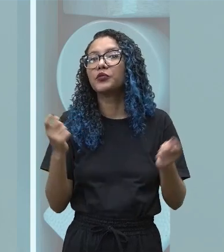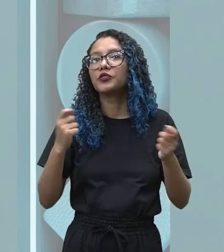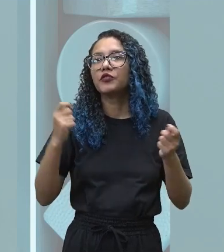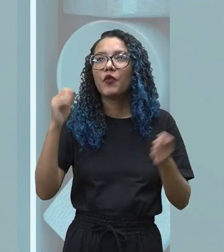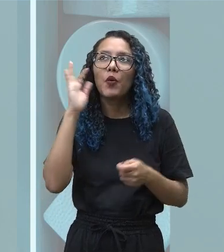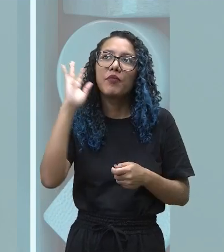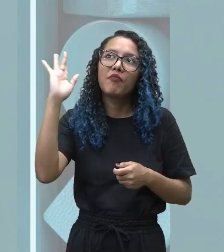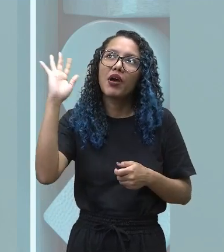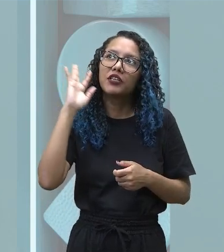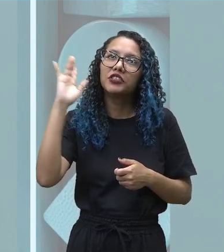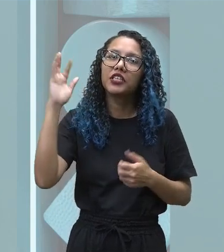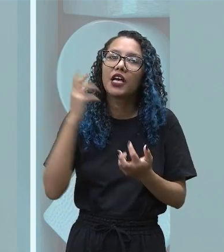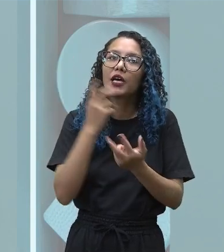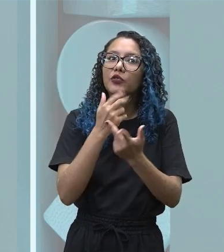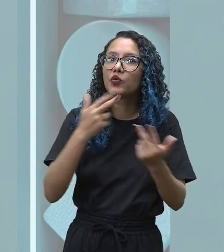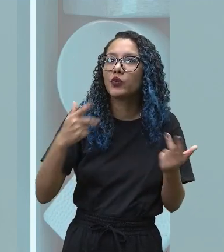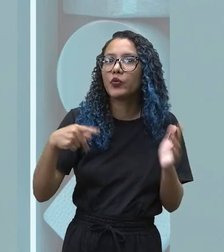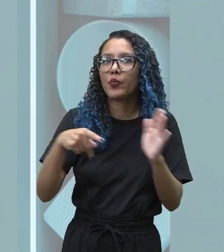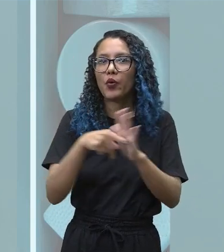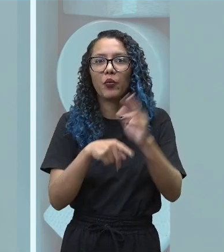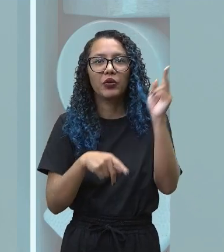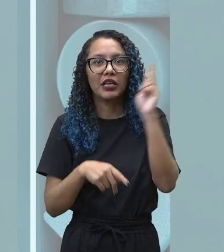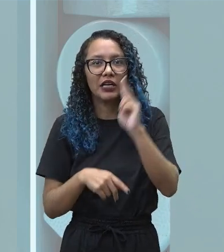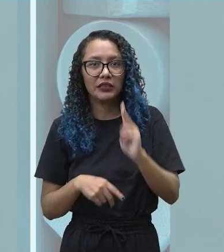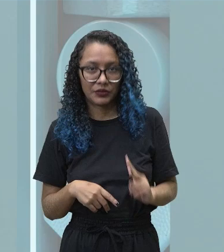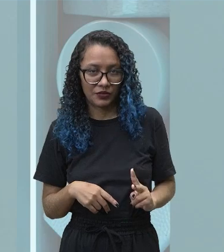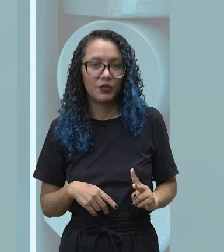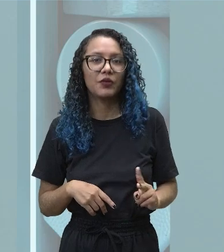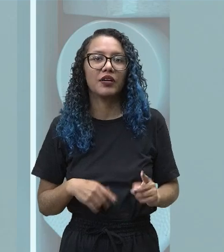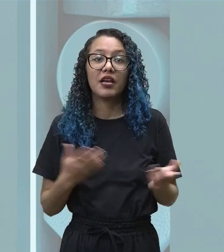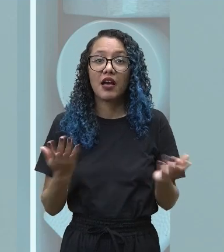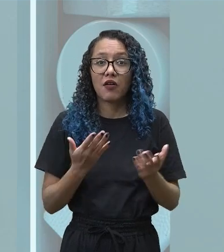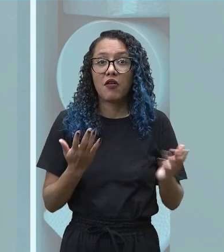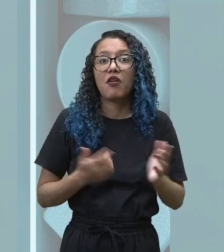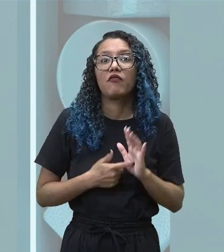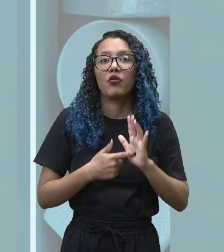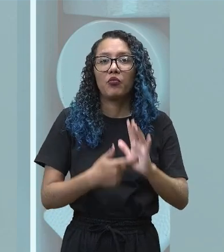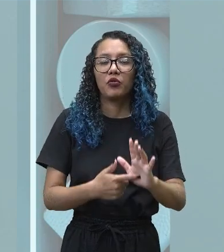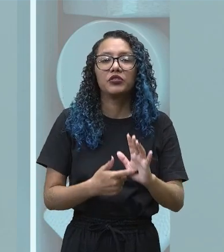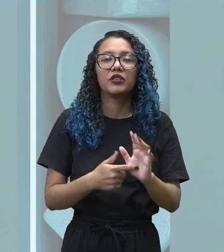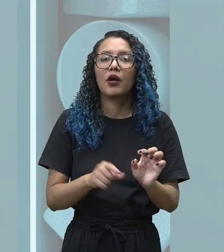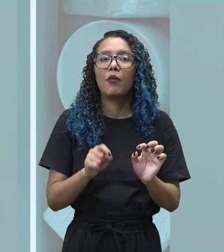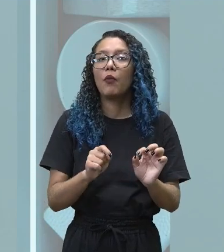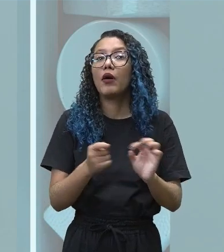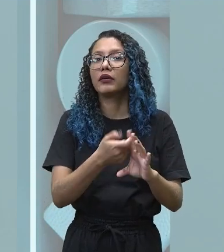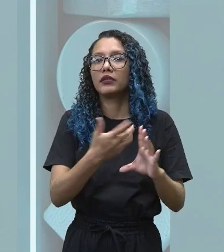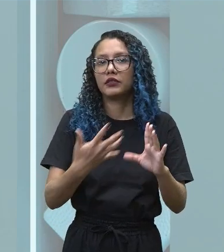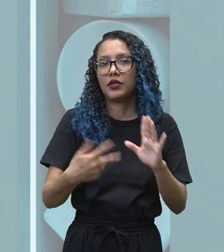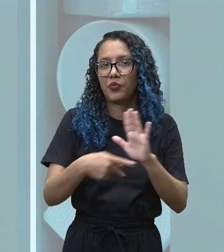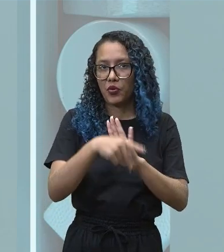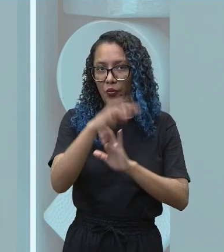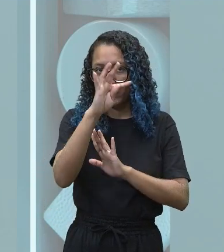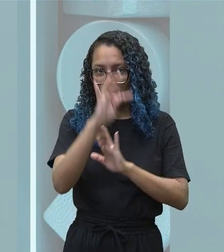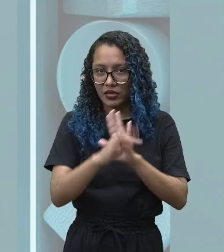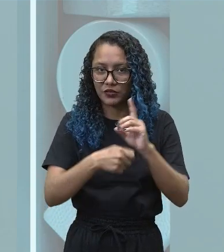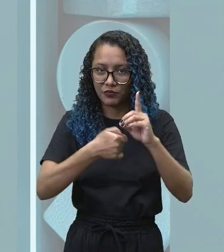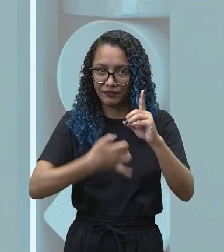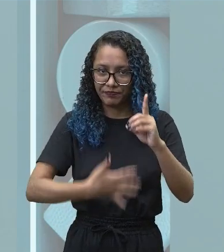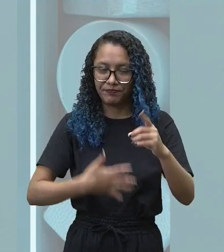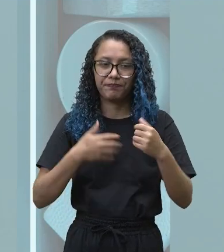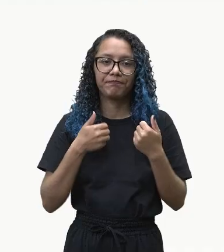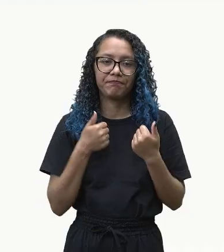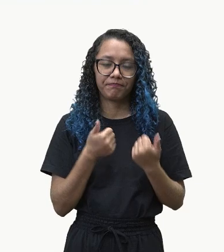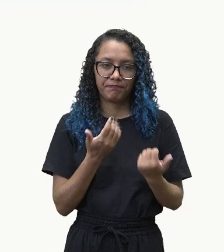quer falar para vocês sobre as características de los textos descriptivos.